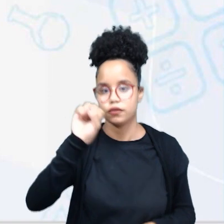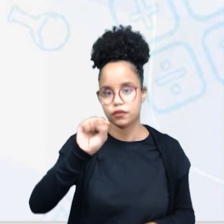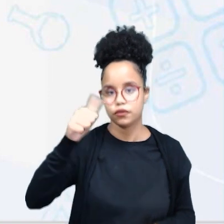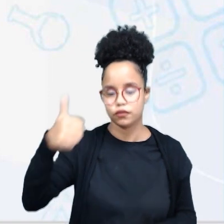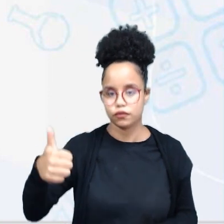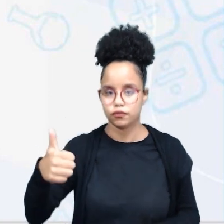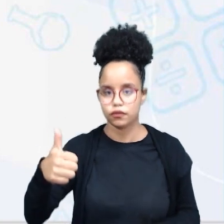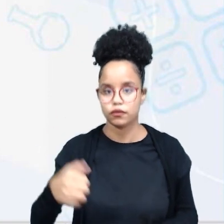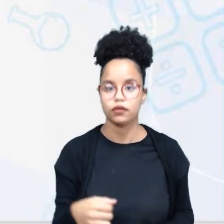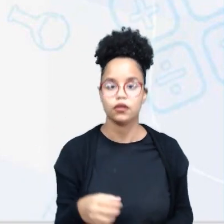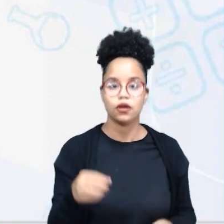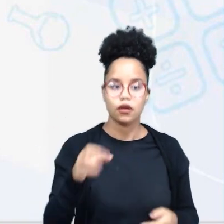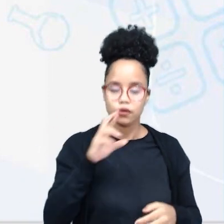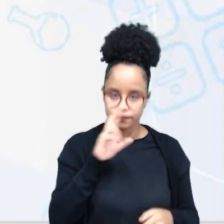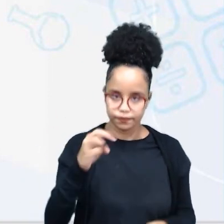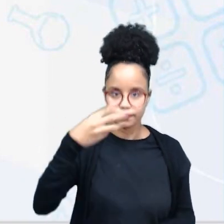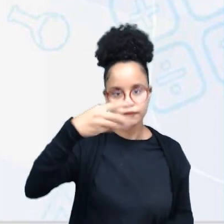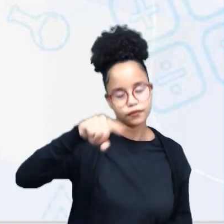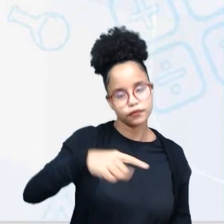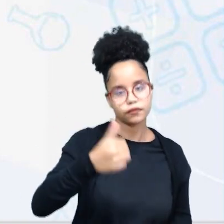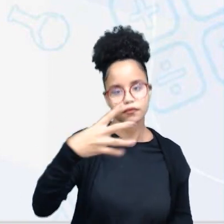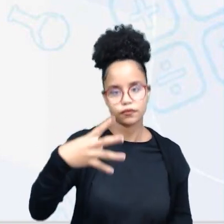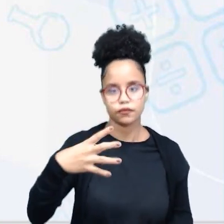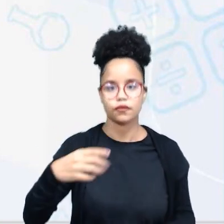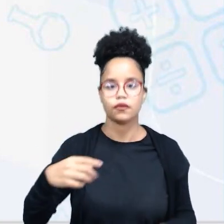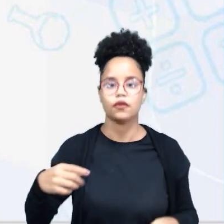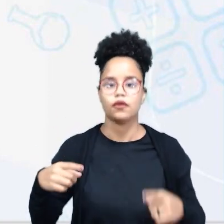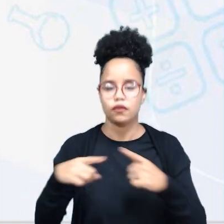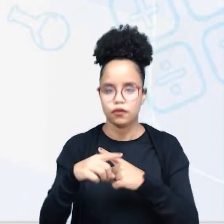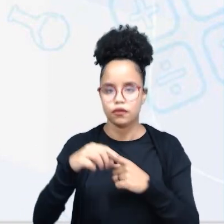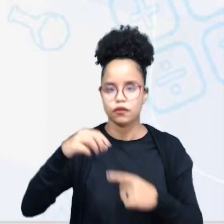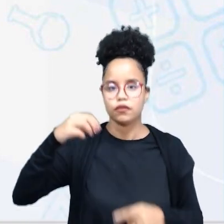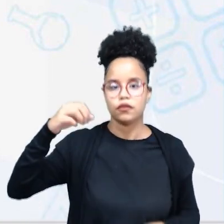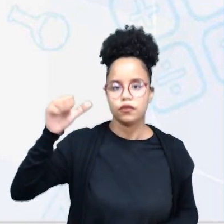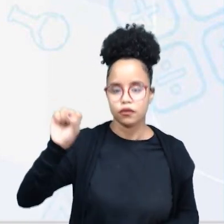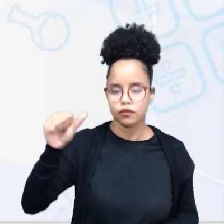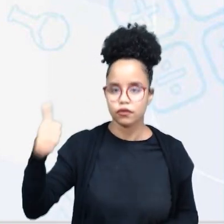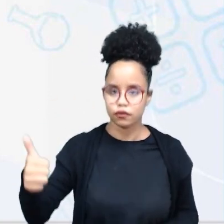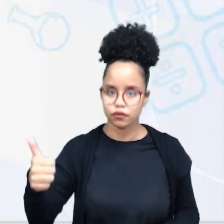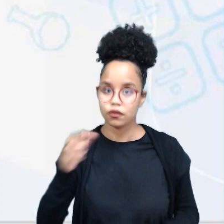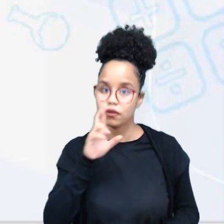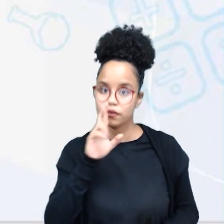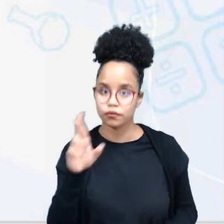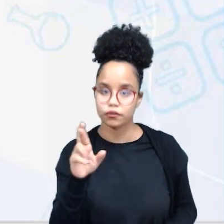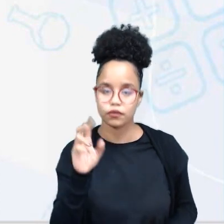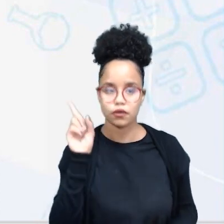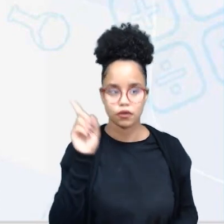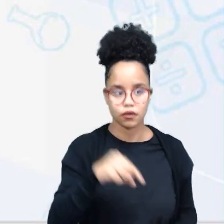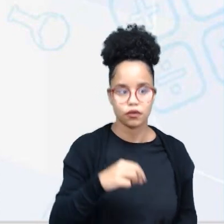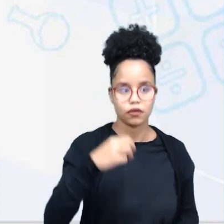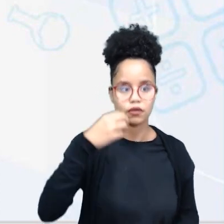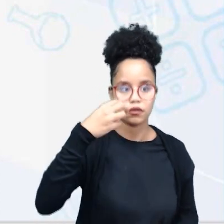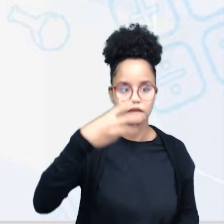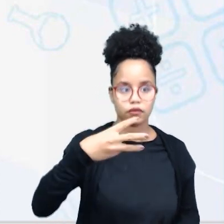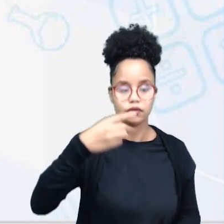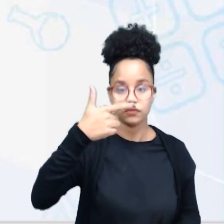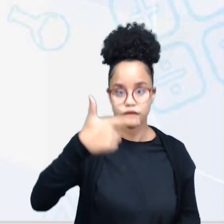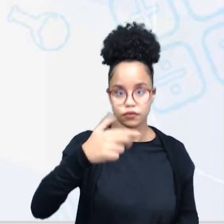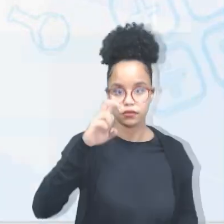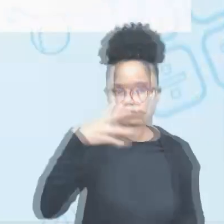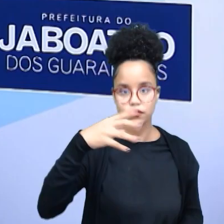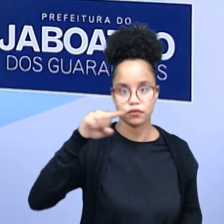3,14 vezes 81 e 3,14 vezes 81 da 254, 34